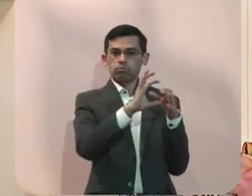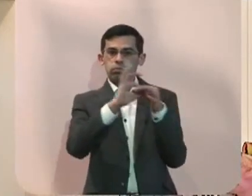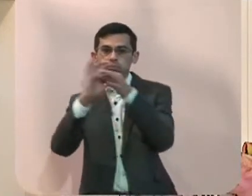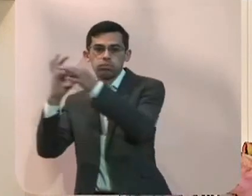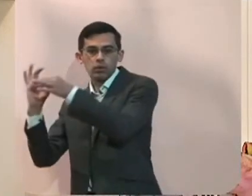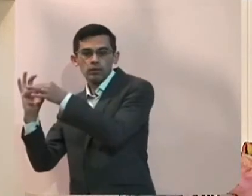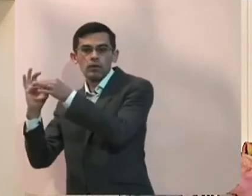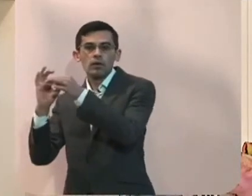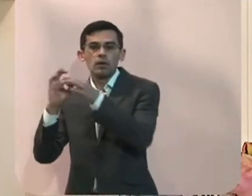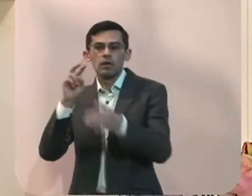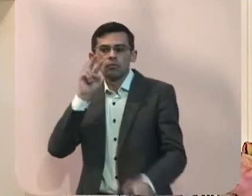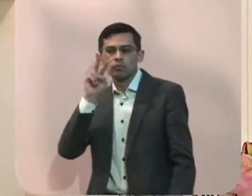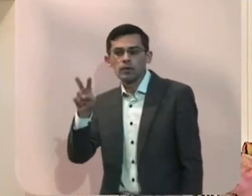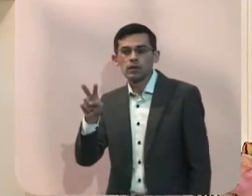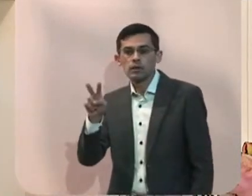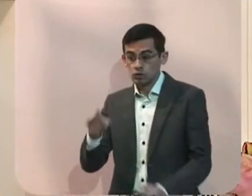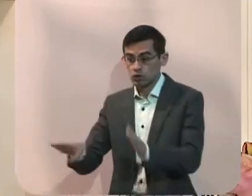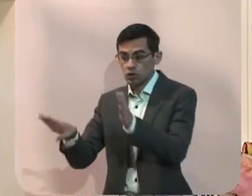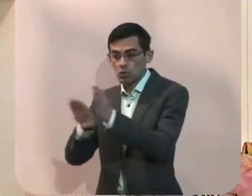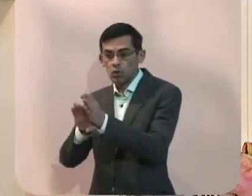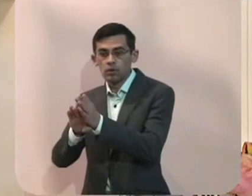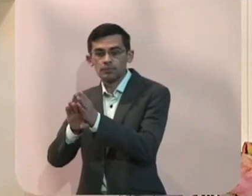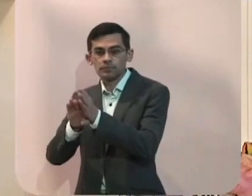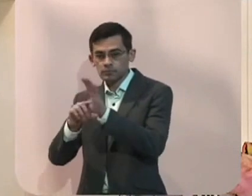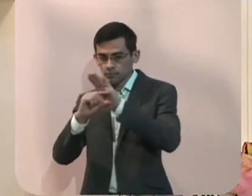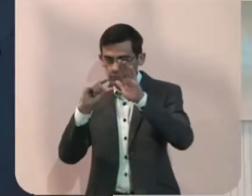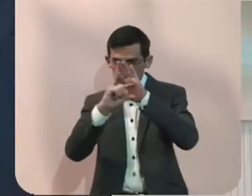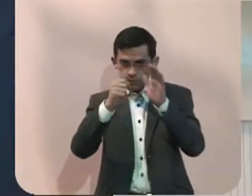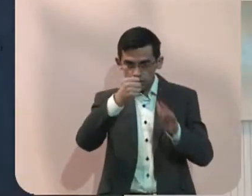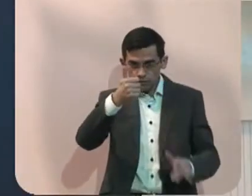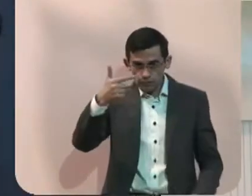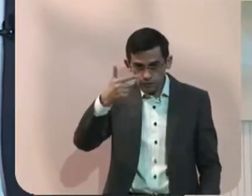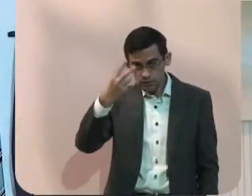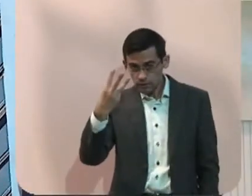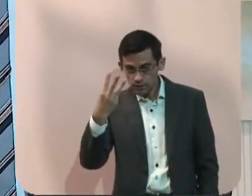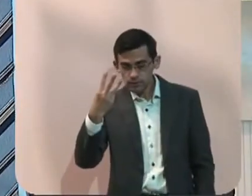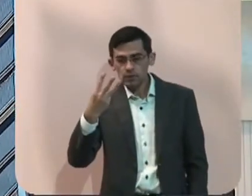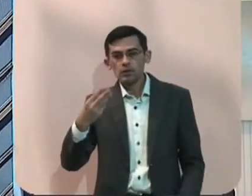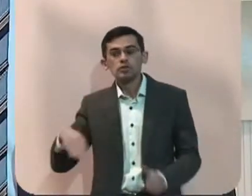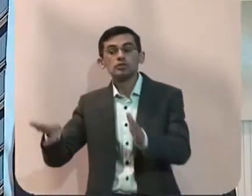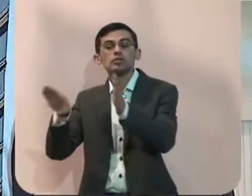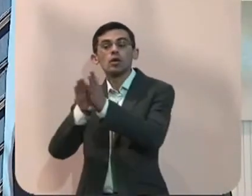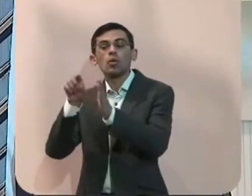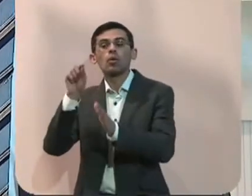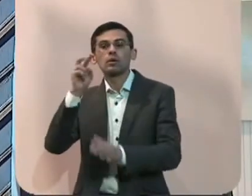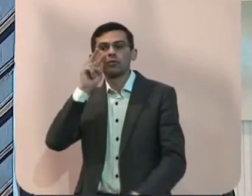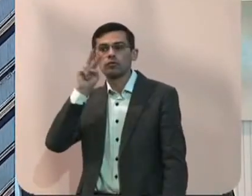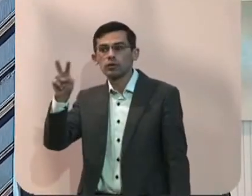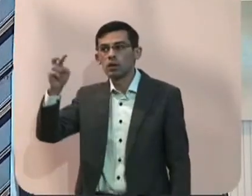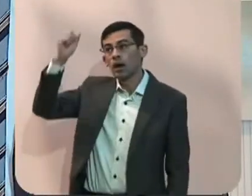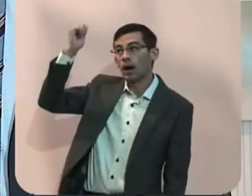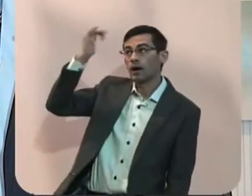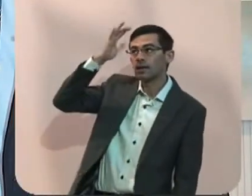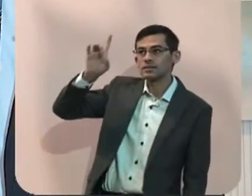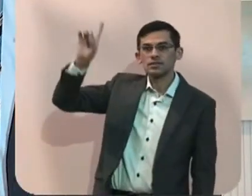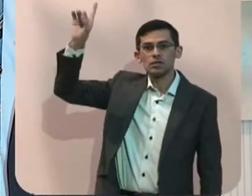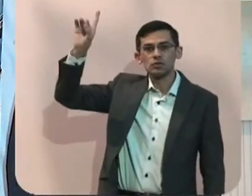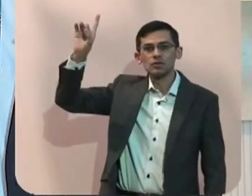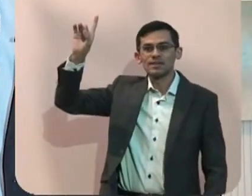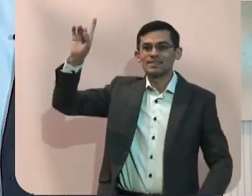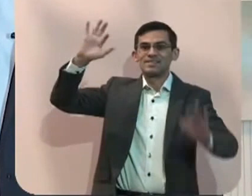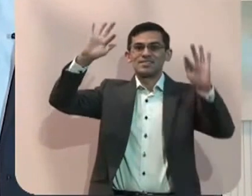todo, ele vai ver que quando ele chegou lá, está no verso 23, ele ali chegando e vendo a graça de Deus,